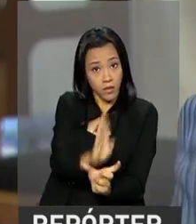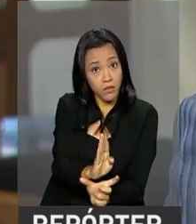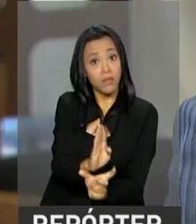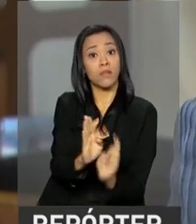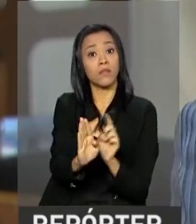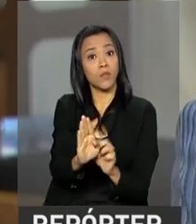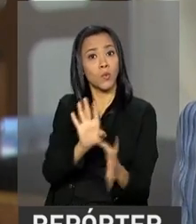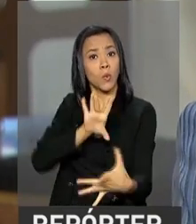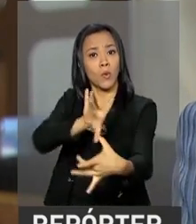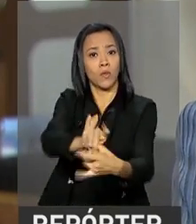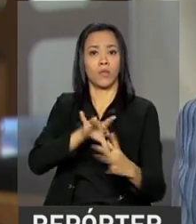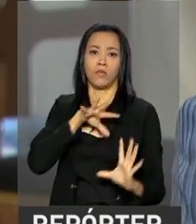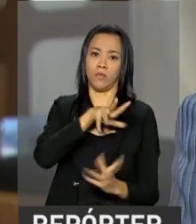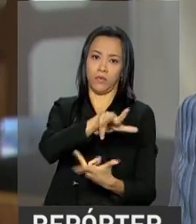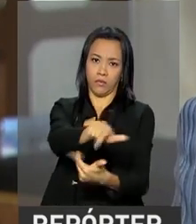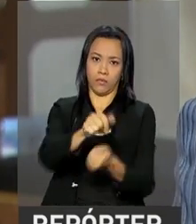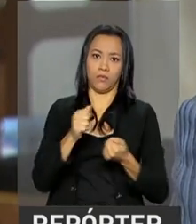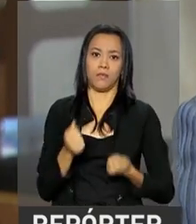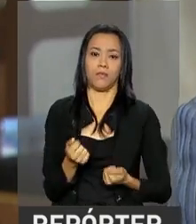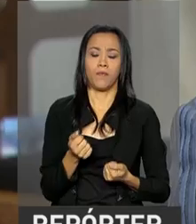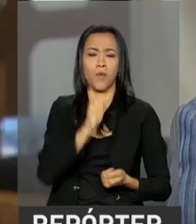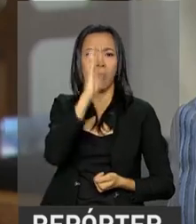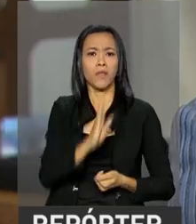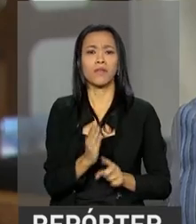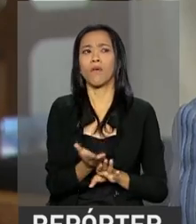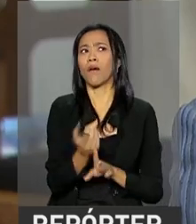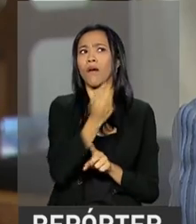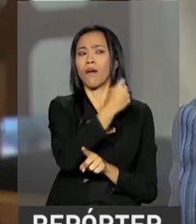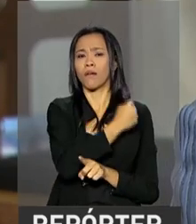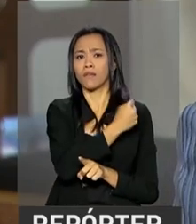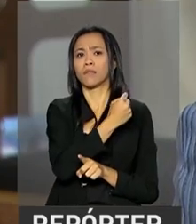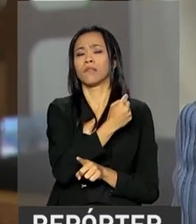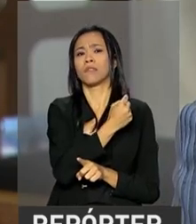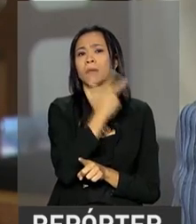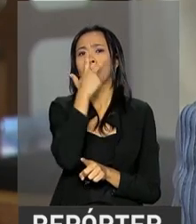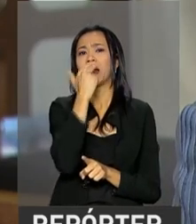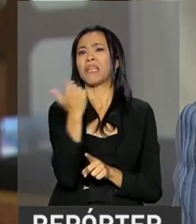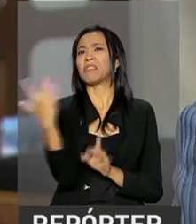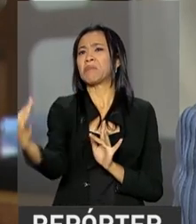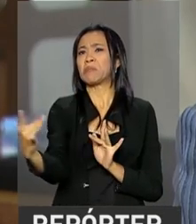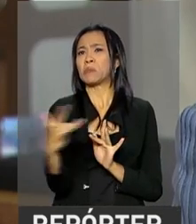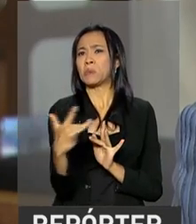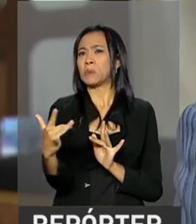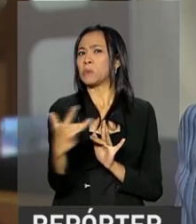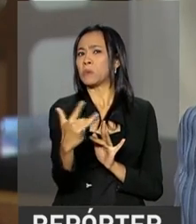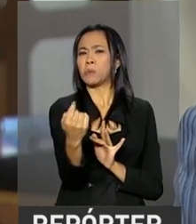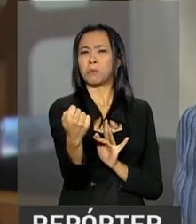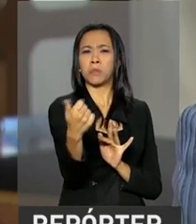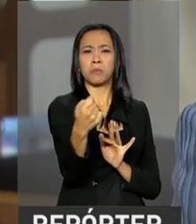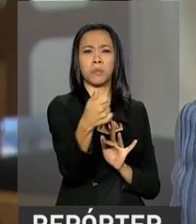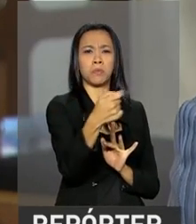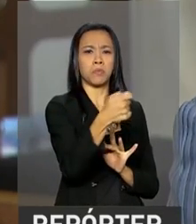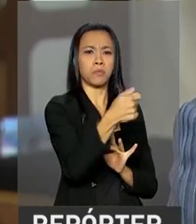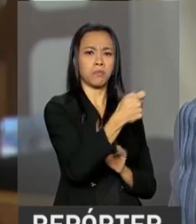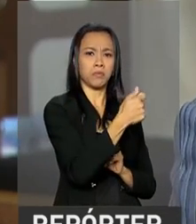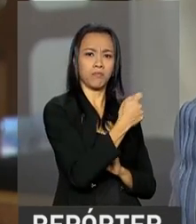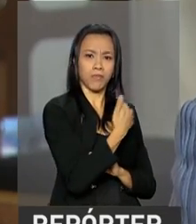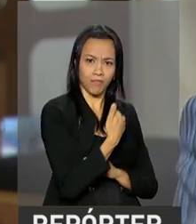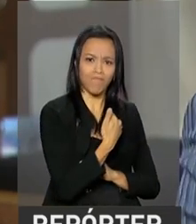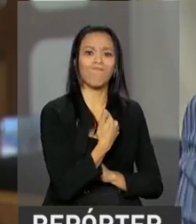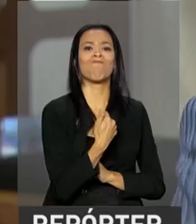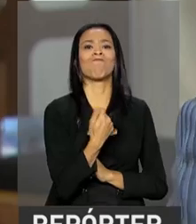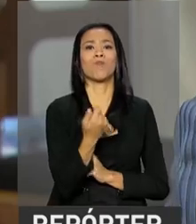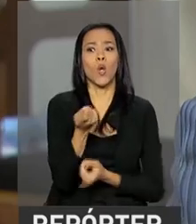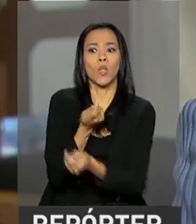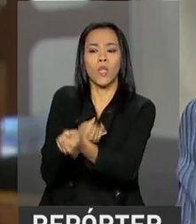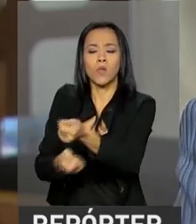cenário internacional o Brasil vinha um tanto quanto dist distante e distanciado das